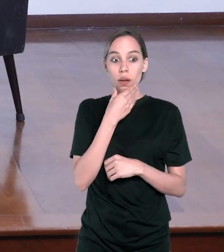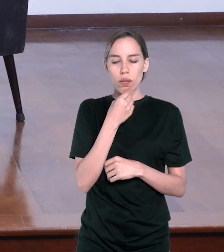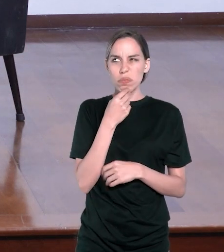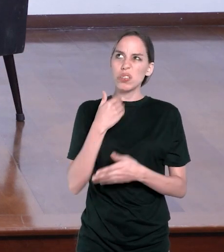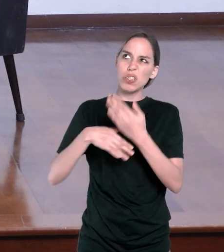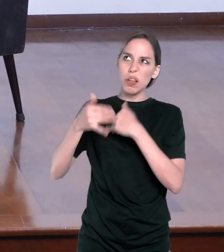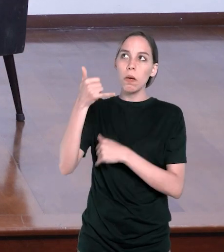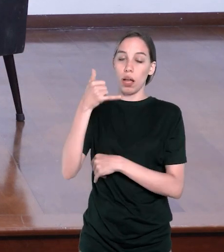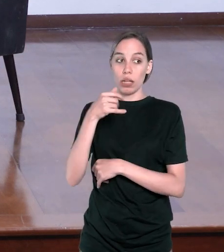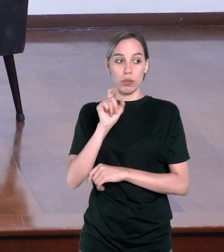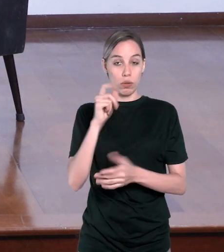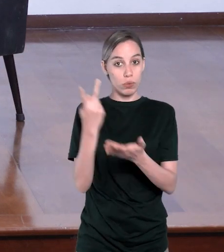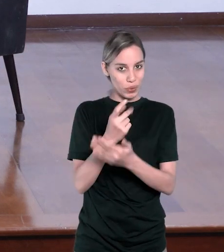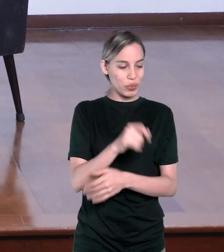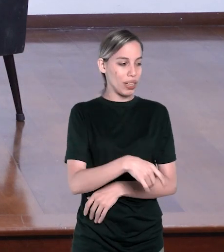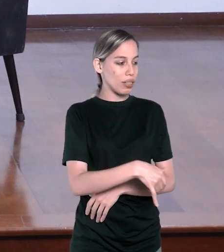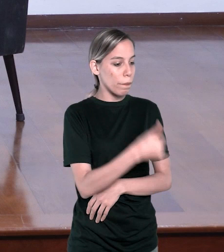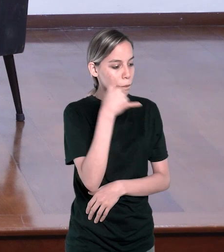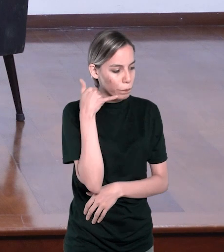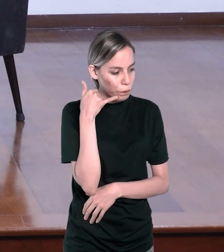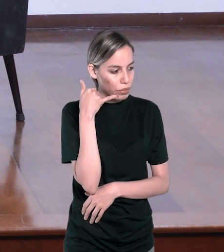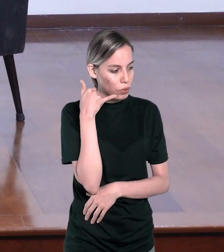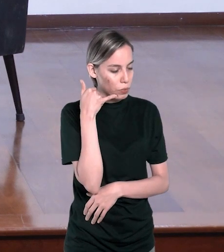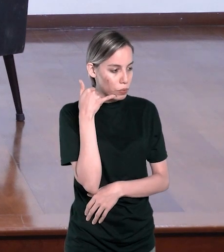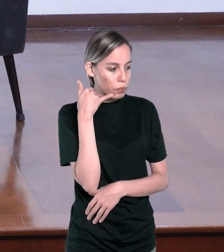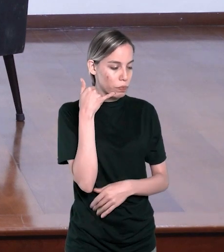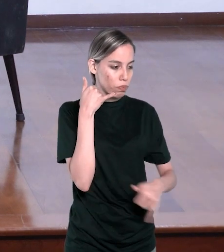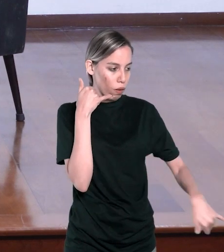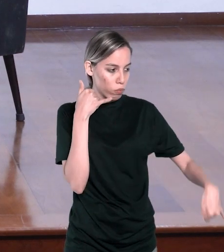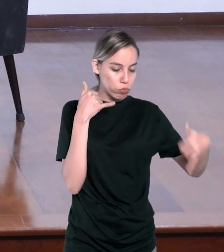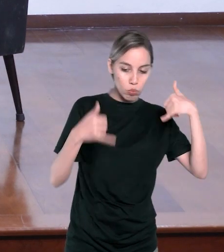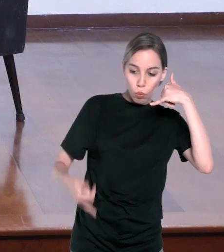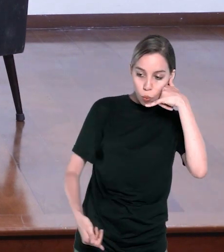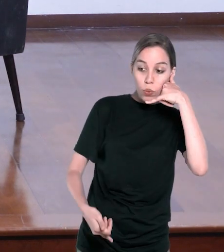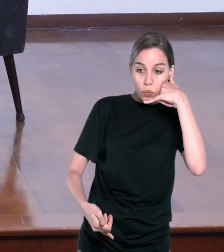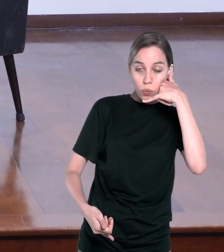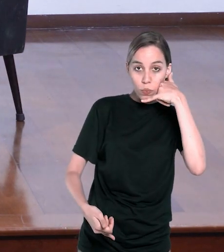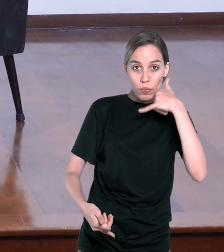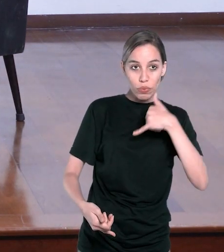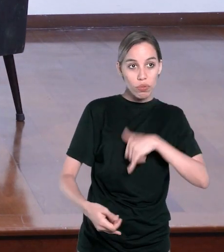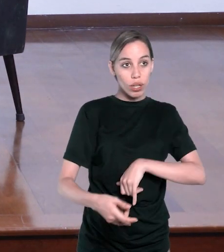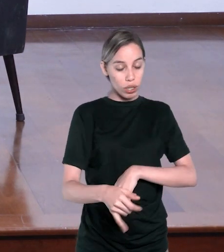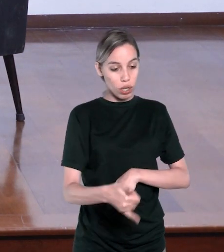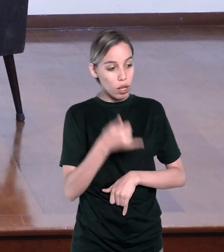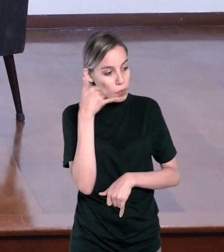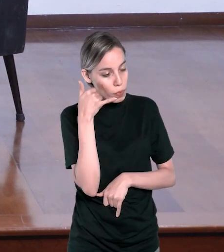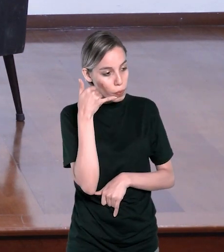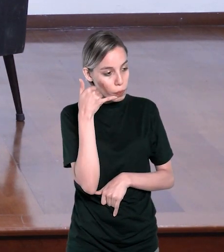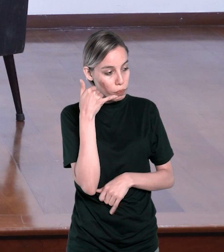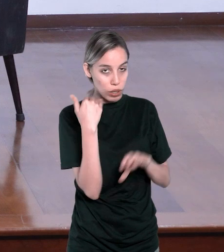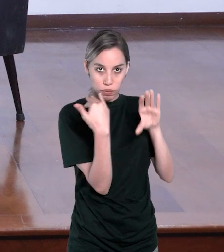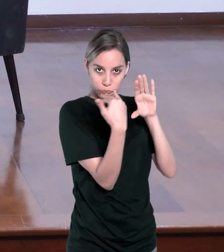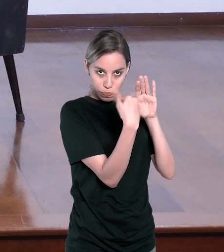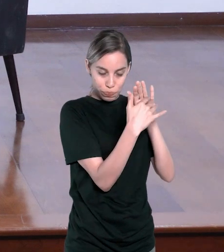ainda se usava telefone com secretária eletrônica, né, linha fixa. O Rui tem até hoje. Ah, é? Até pouco eu não ligo para a casa